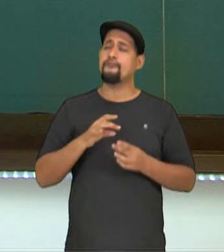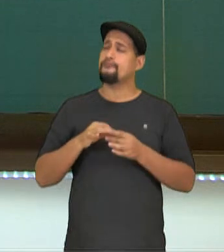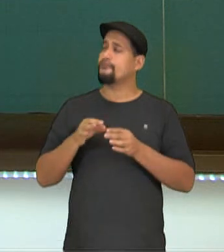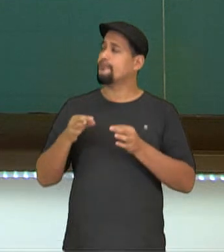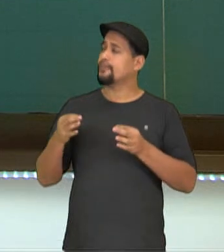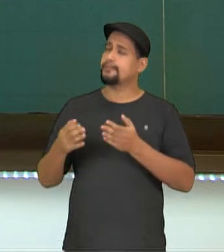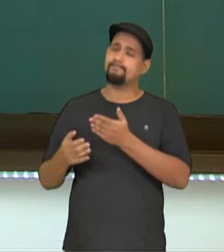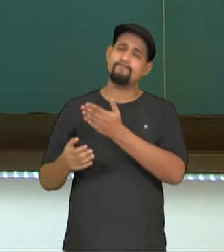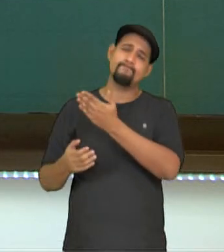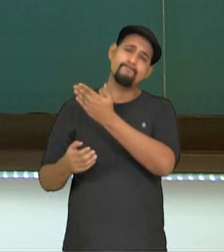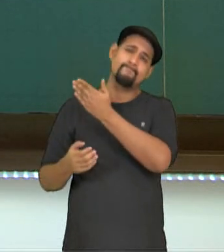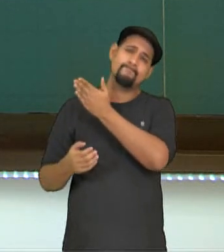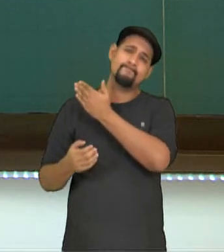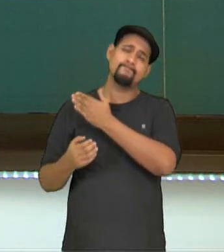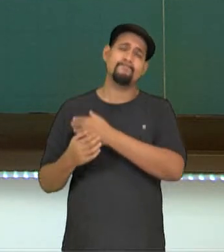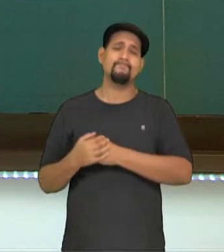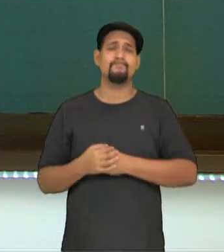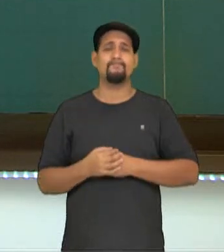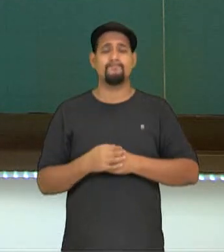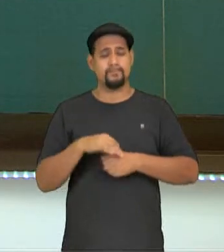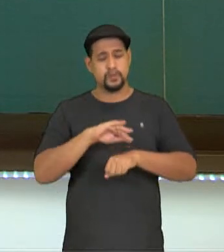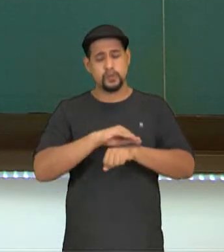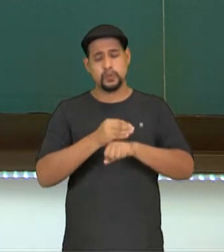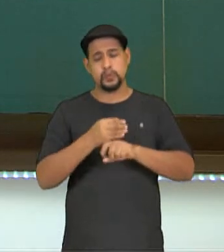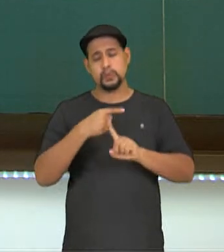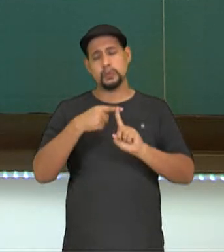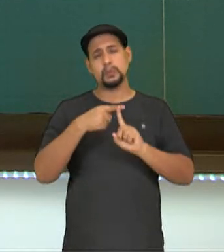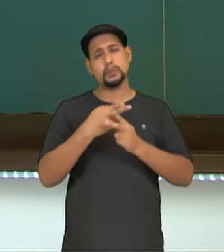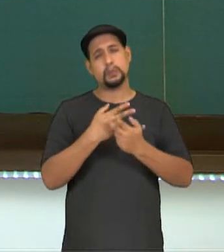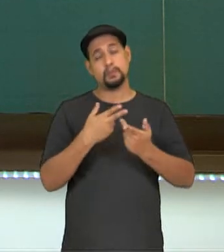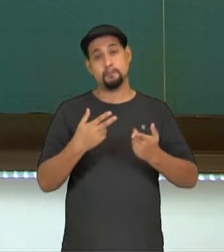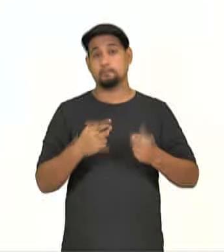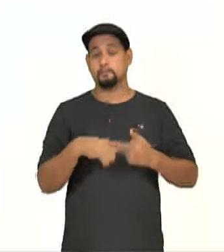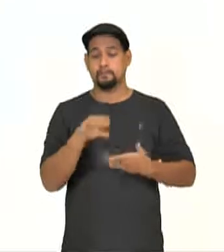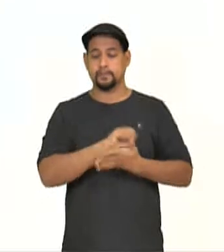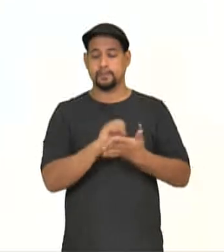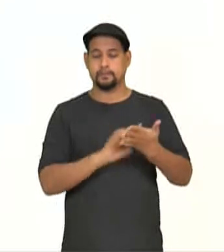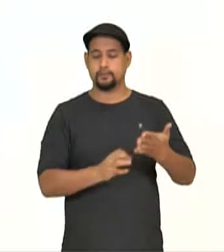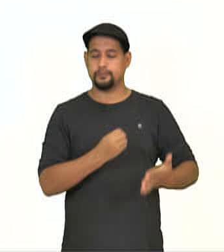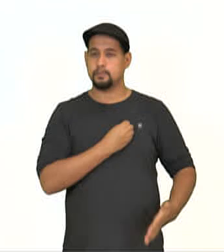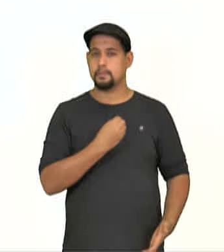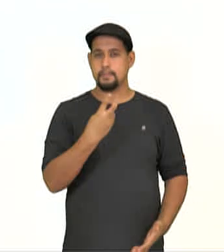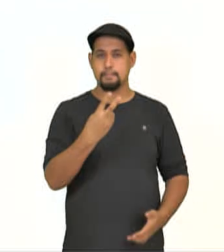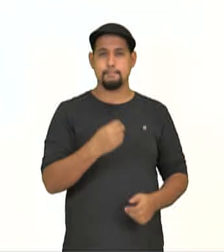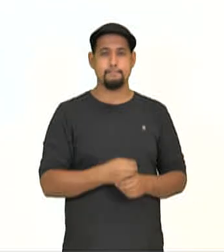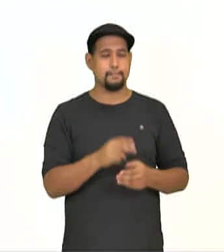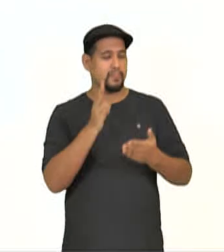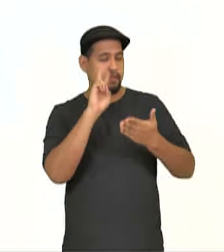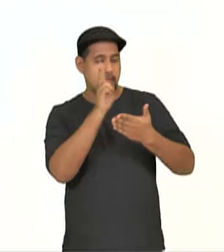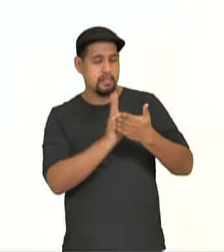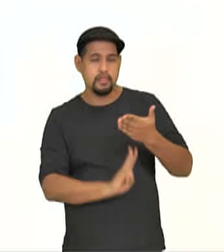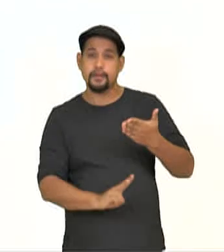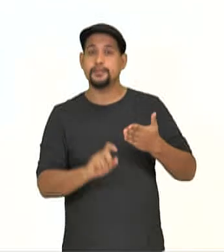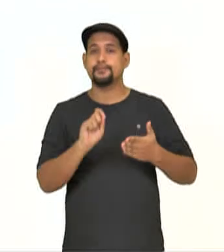Aí lá a desilusão, né, a sepultura. Atividade 2. Releia os